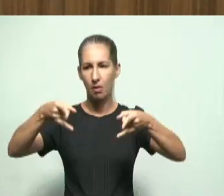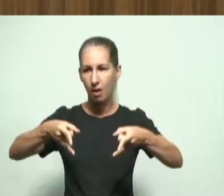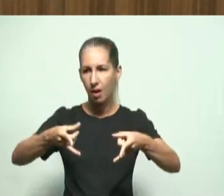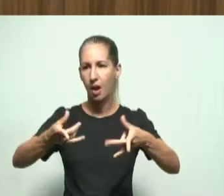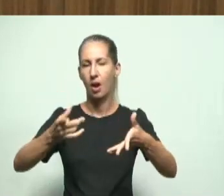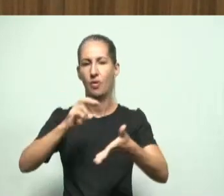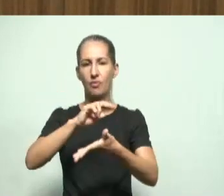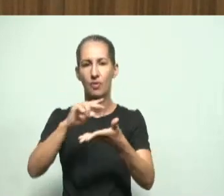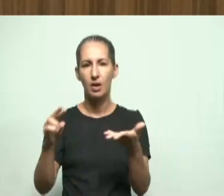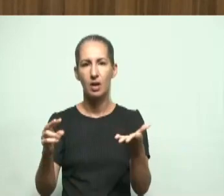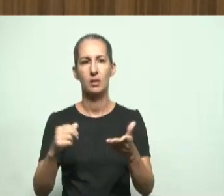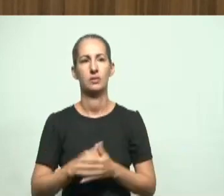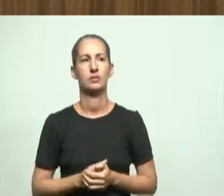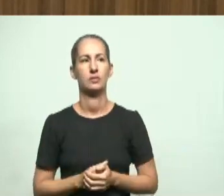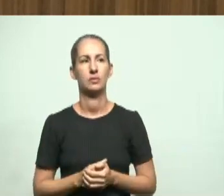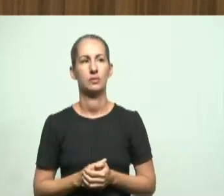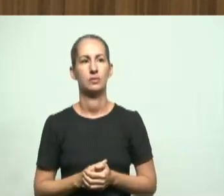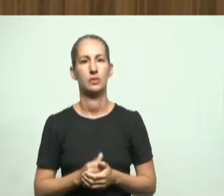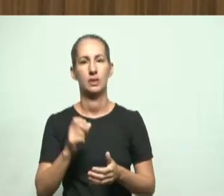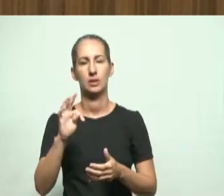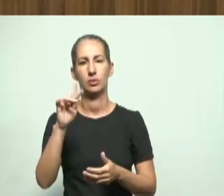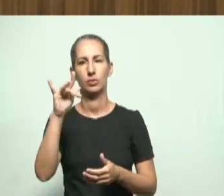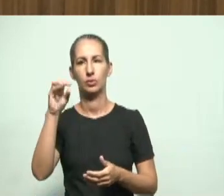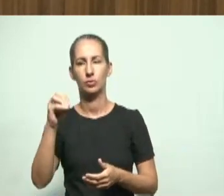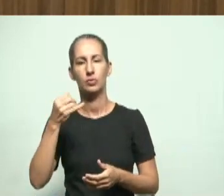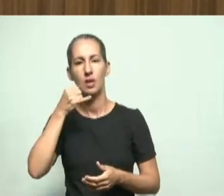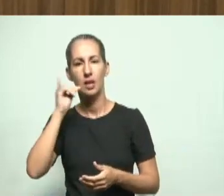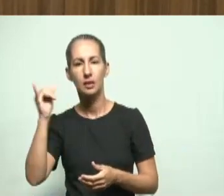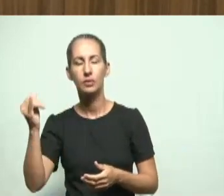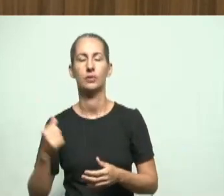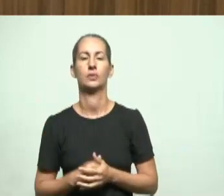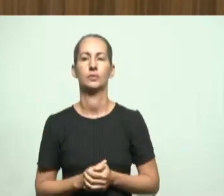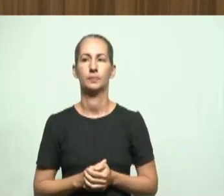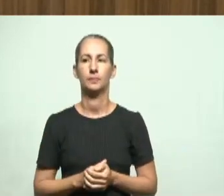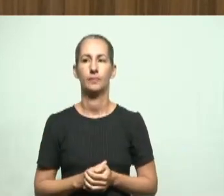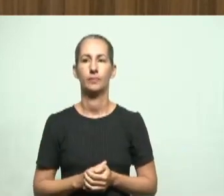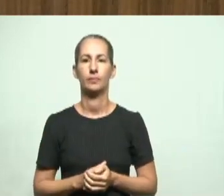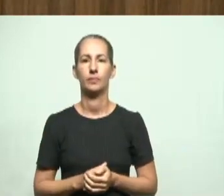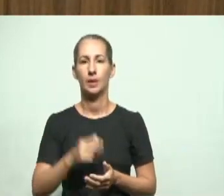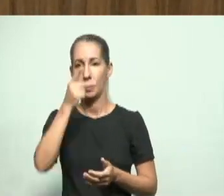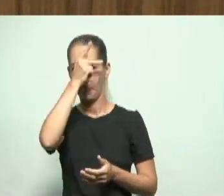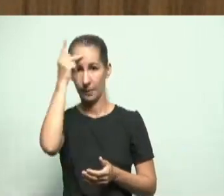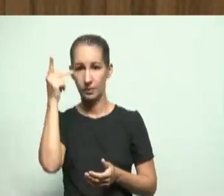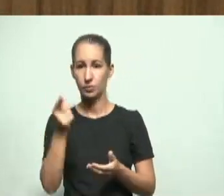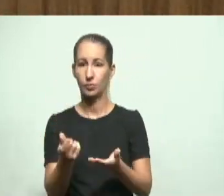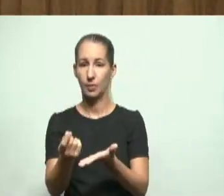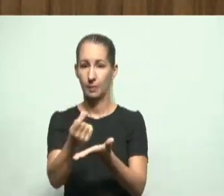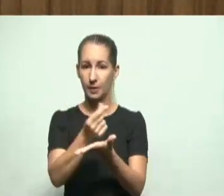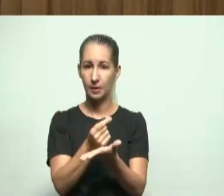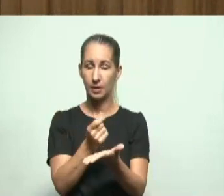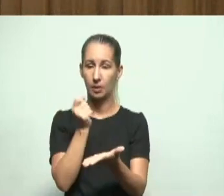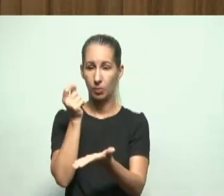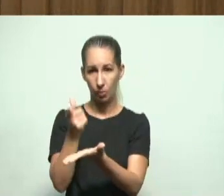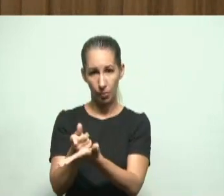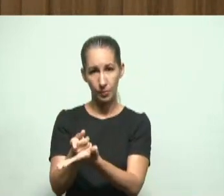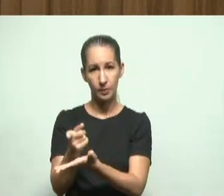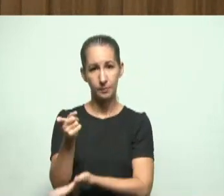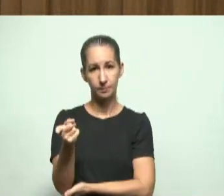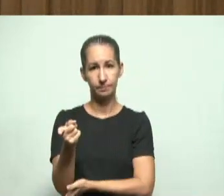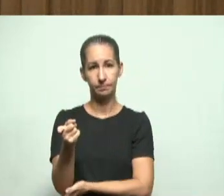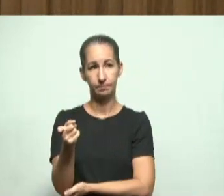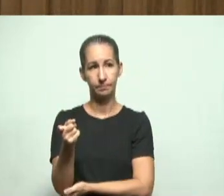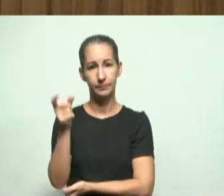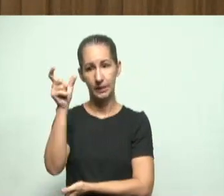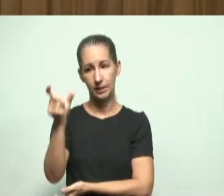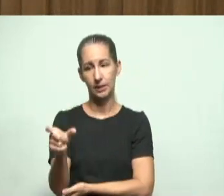de eletrodomésticos, de eletroeletrônicos, onde o cliente adquire o produto e ali